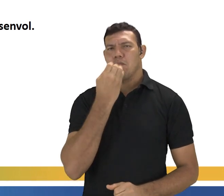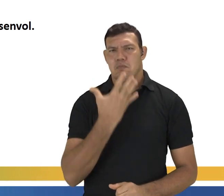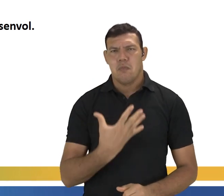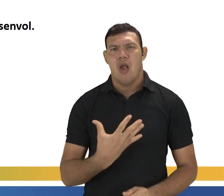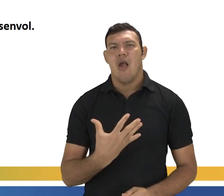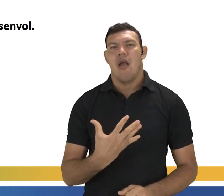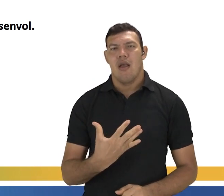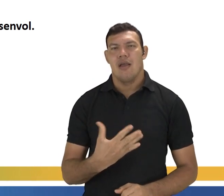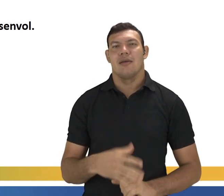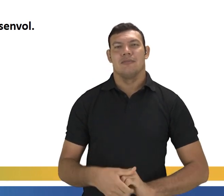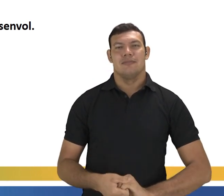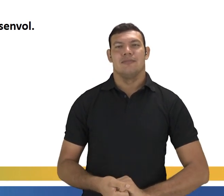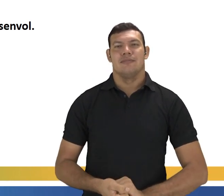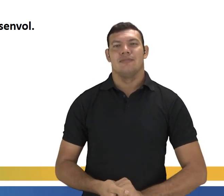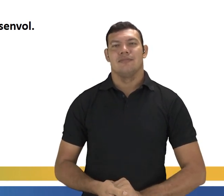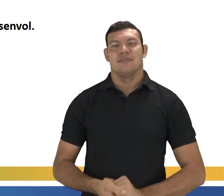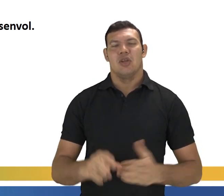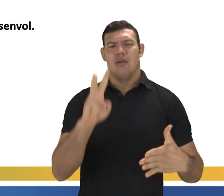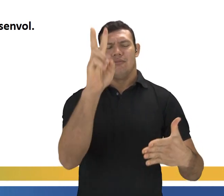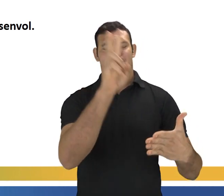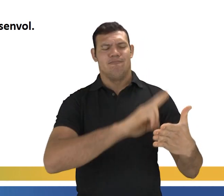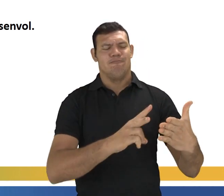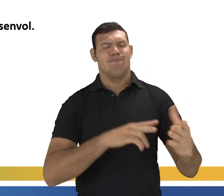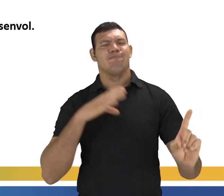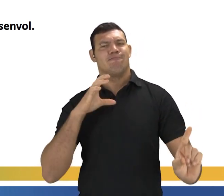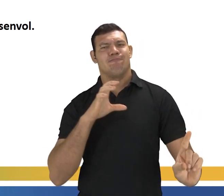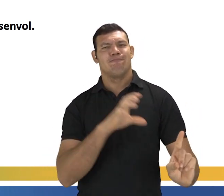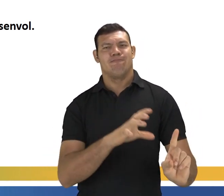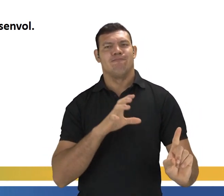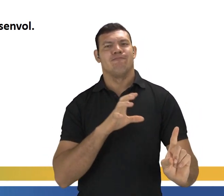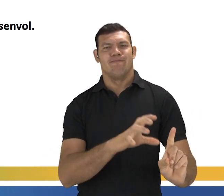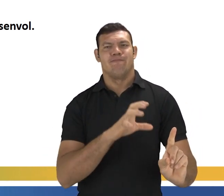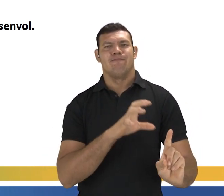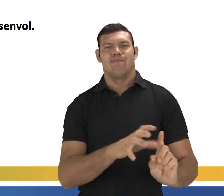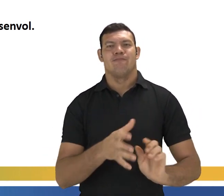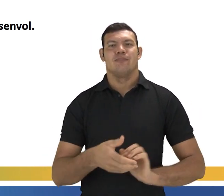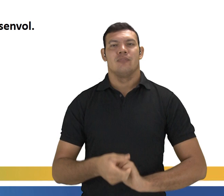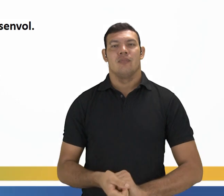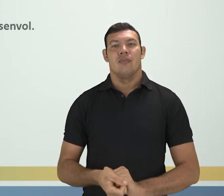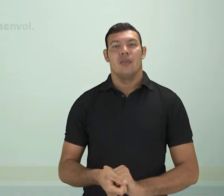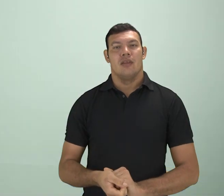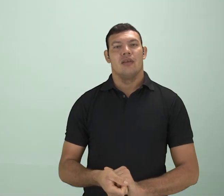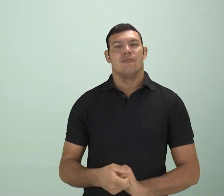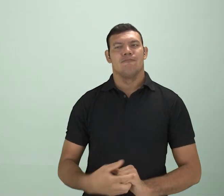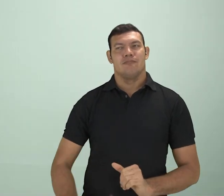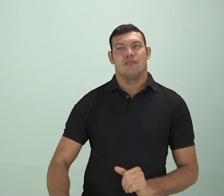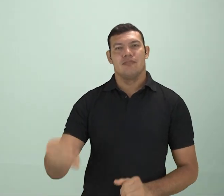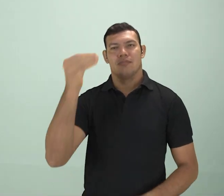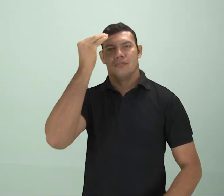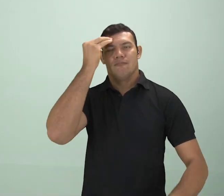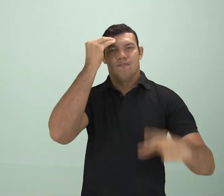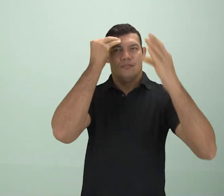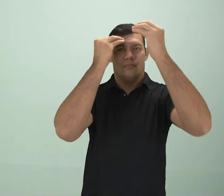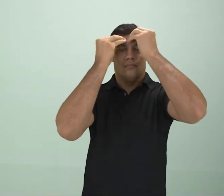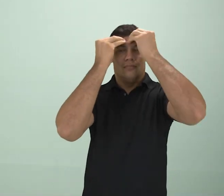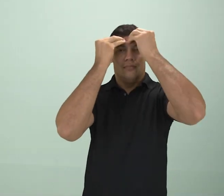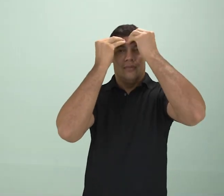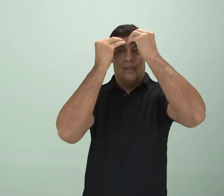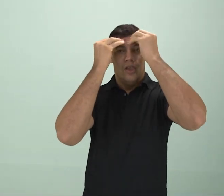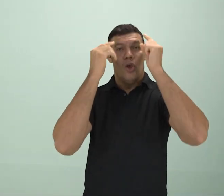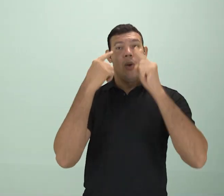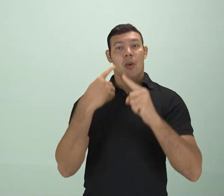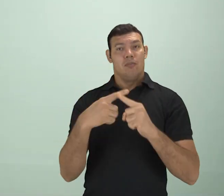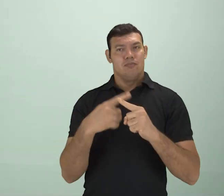necessários para convencer o leitor acerca do seu ponto de vista. Grave esse esquema, não se esqueça jamais